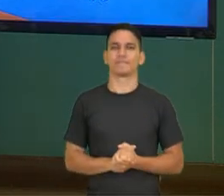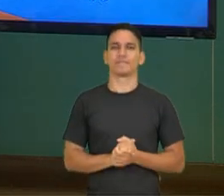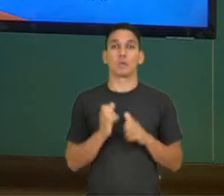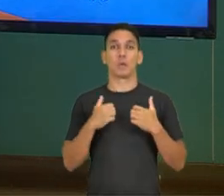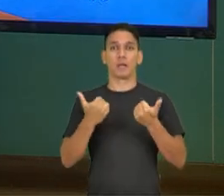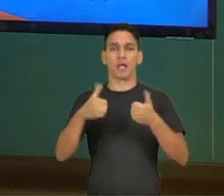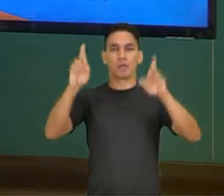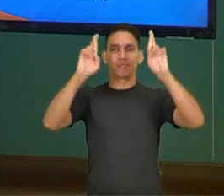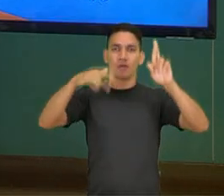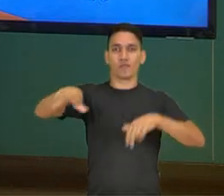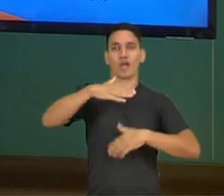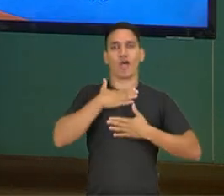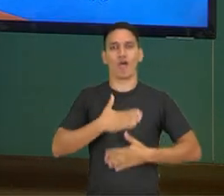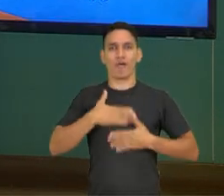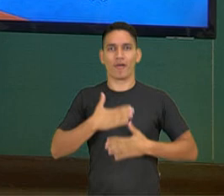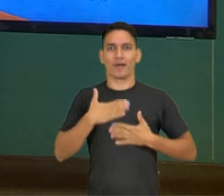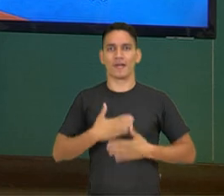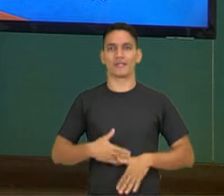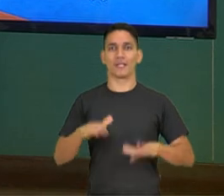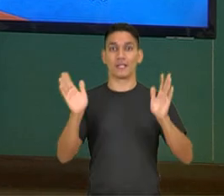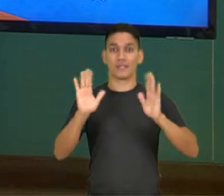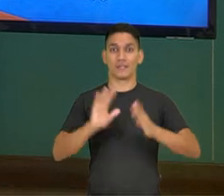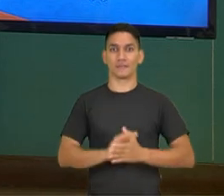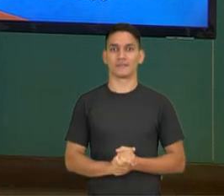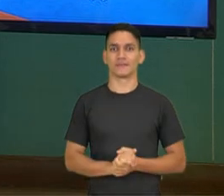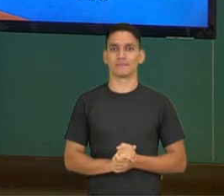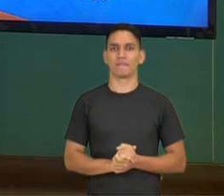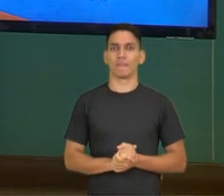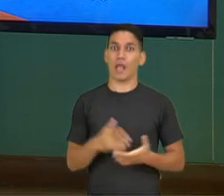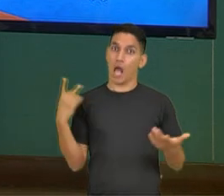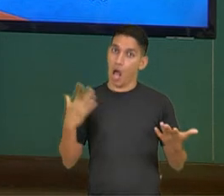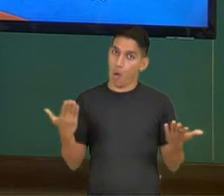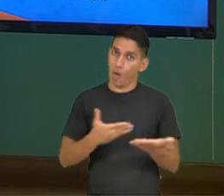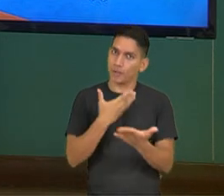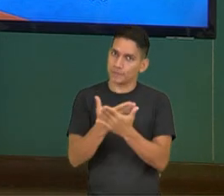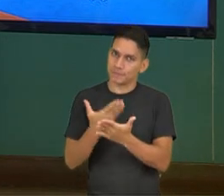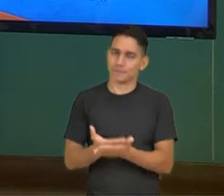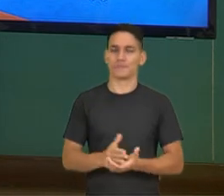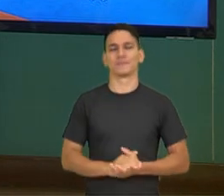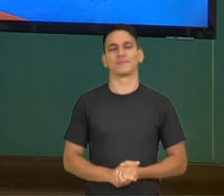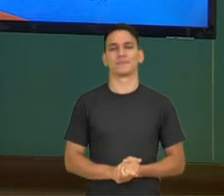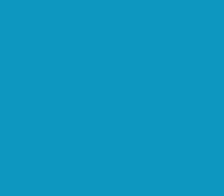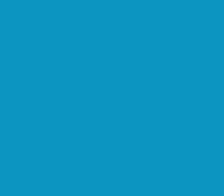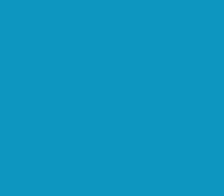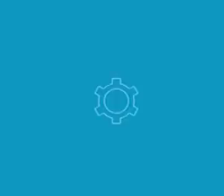Muito bem, espero que vocês tenham gostado e... mãos à obra, estudando.